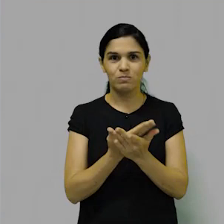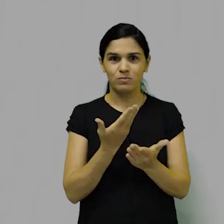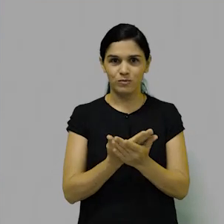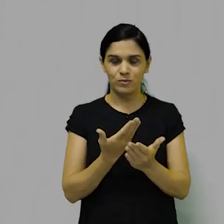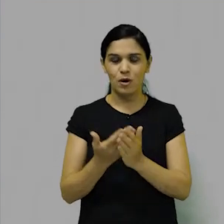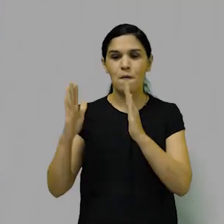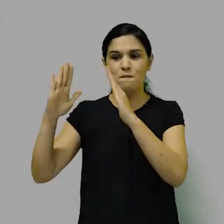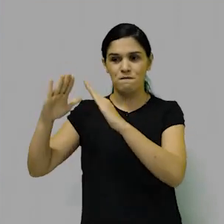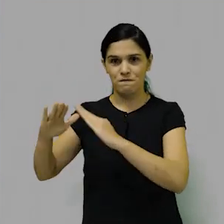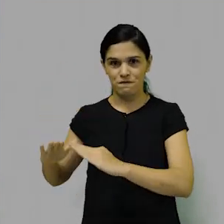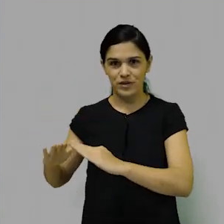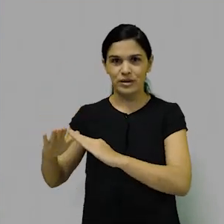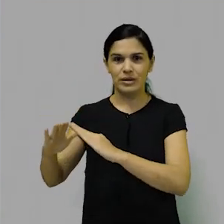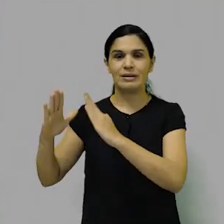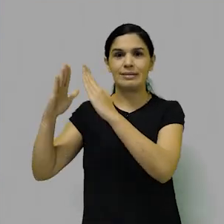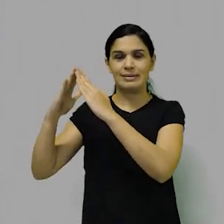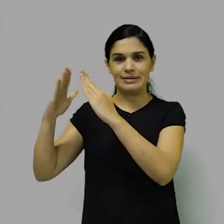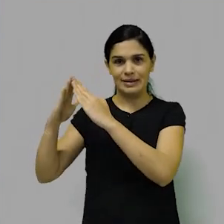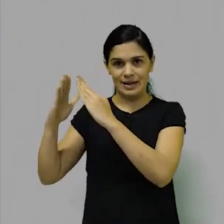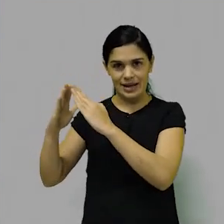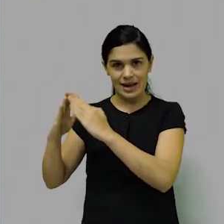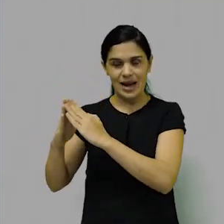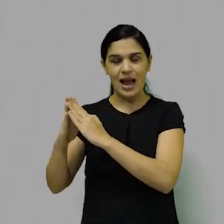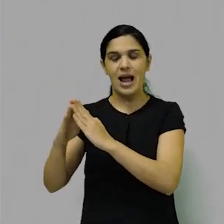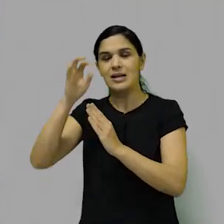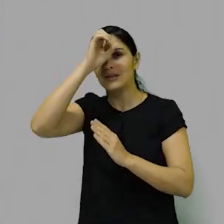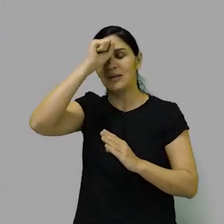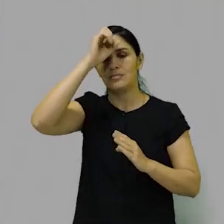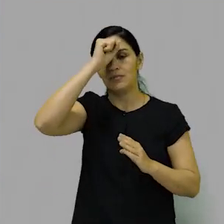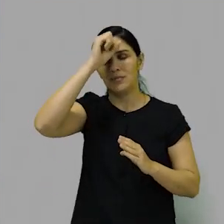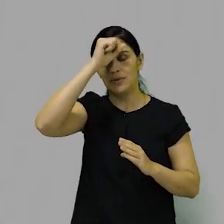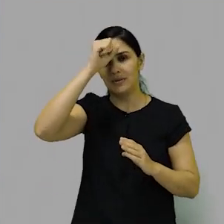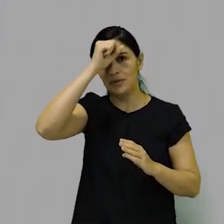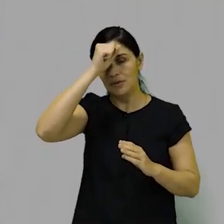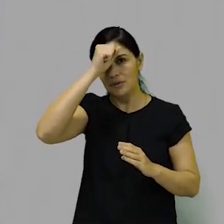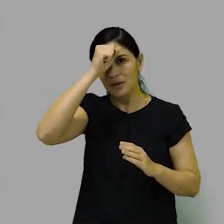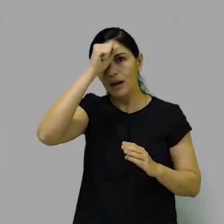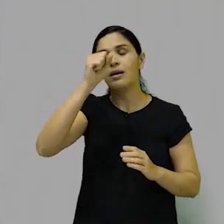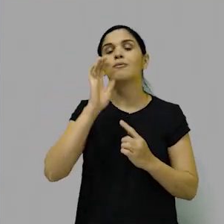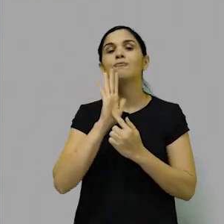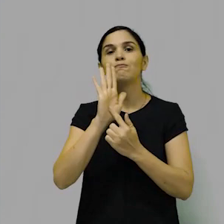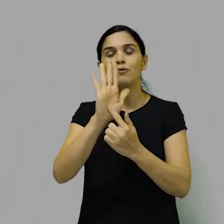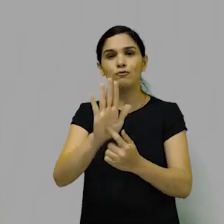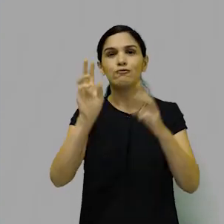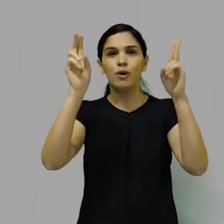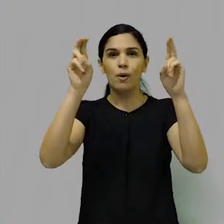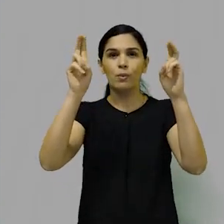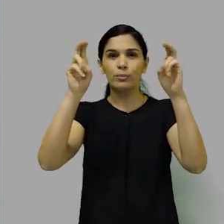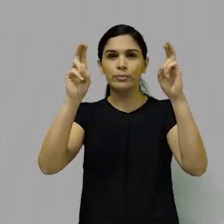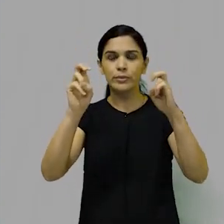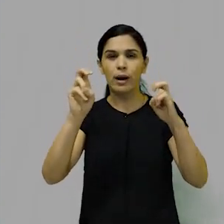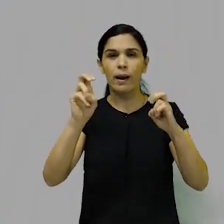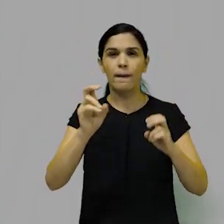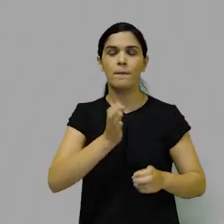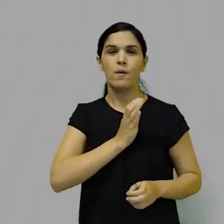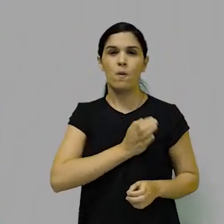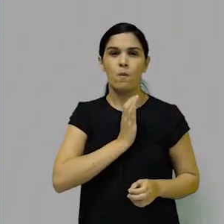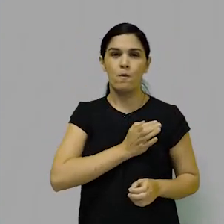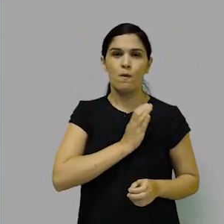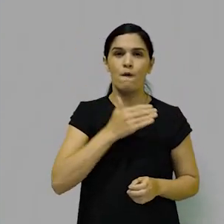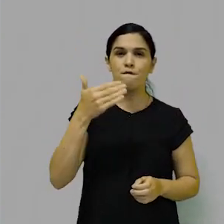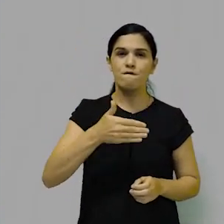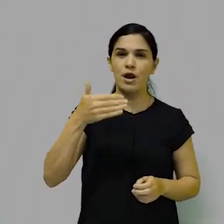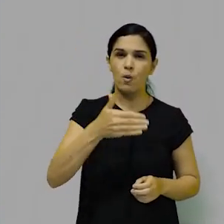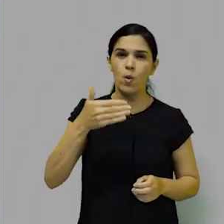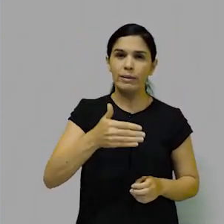em Casa Aprendendo, nós iremos aprender aqui um pouquinho sobre a frequência cardíaca e as zonas de treinamento. Nós